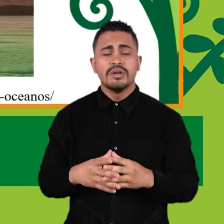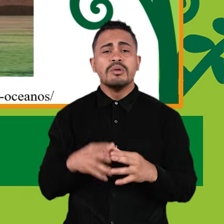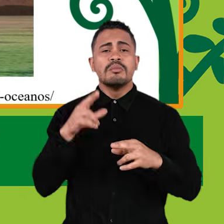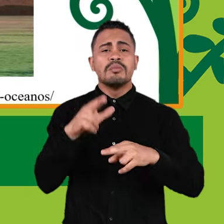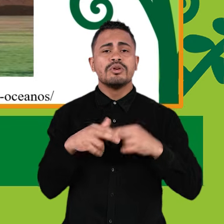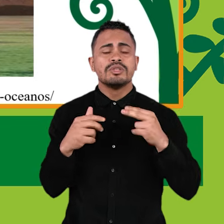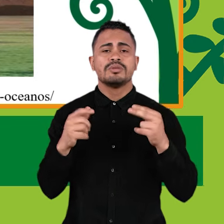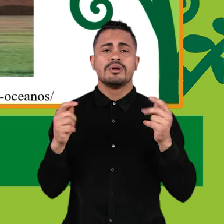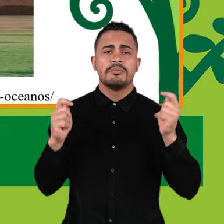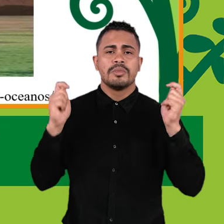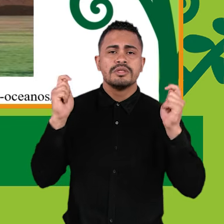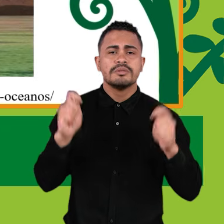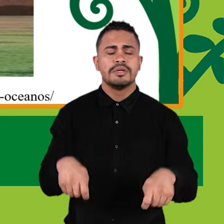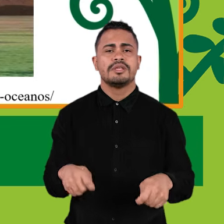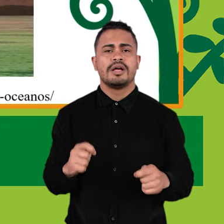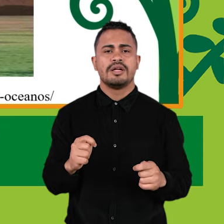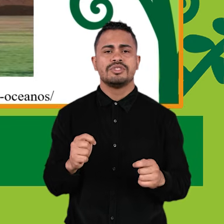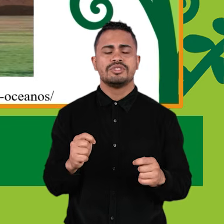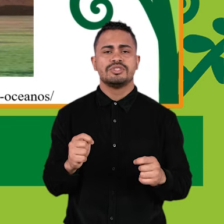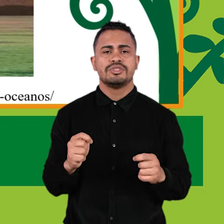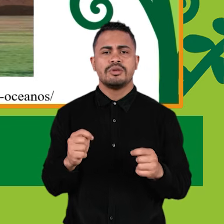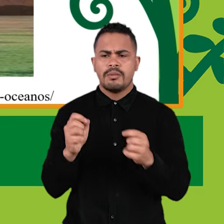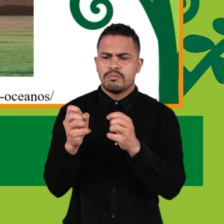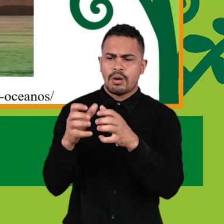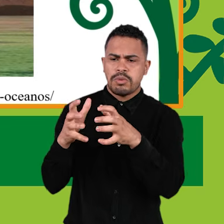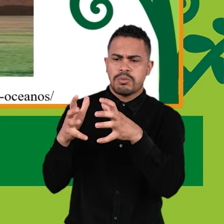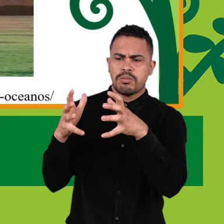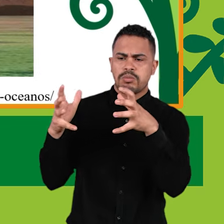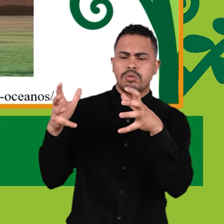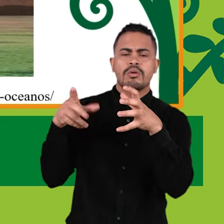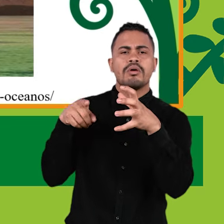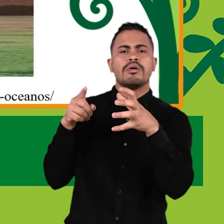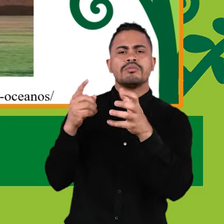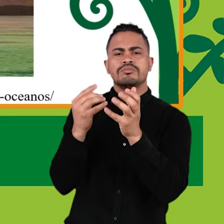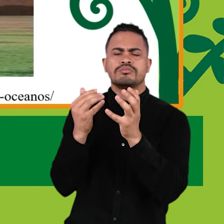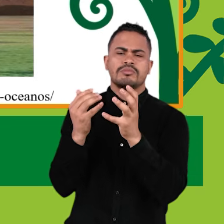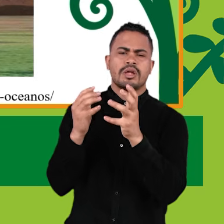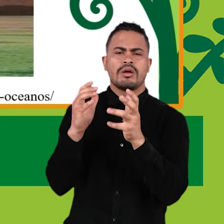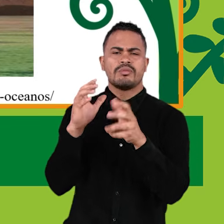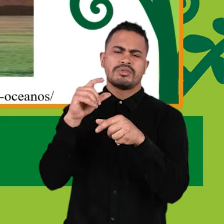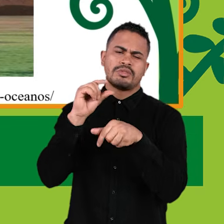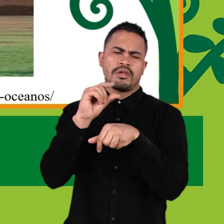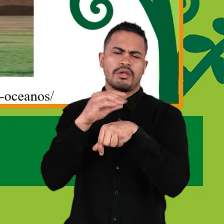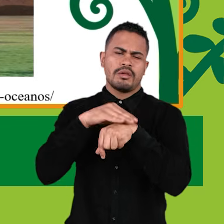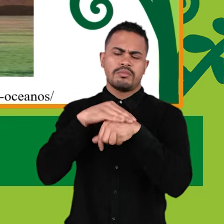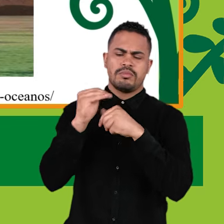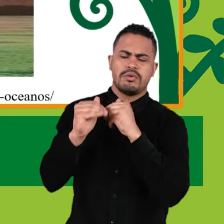essa possibilidade, né, de acúmulo de materiais, ela sendo gradual. Por